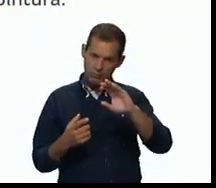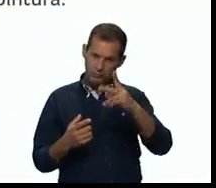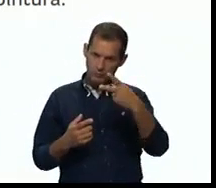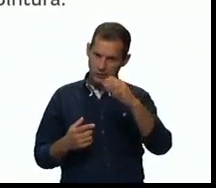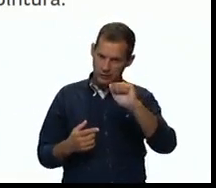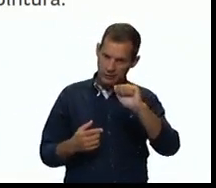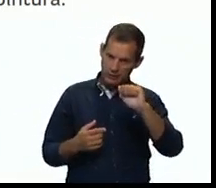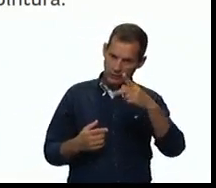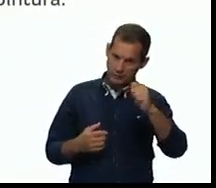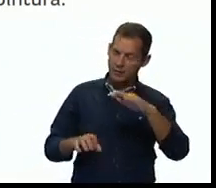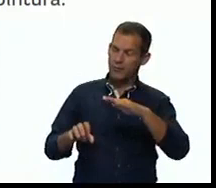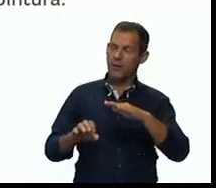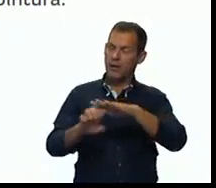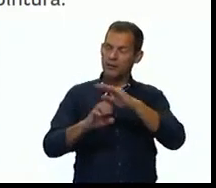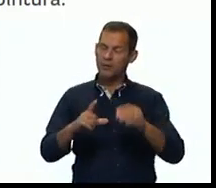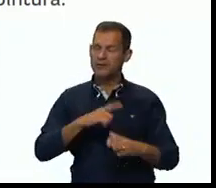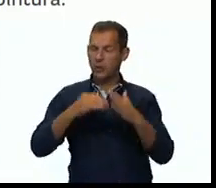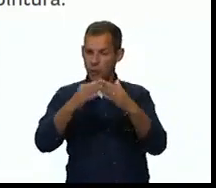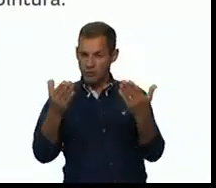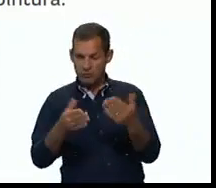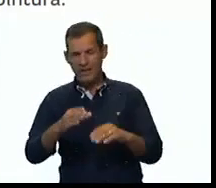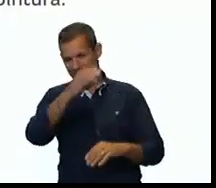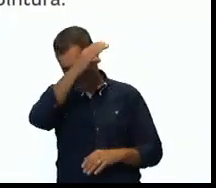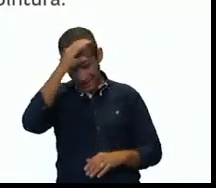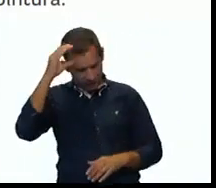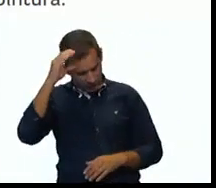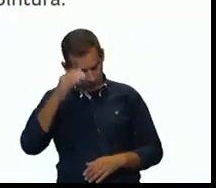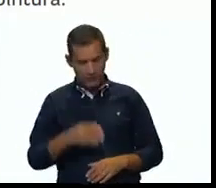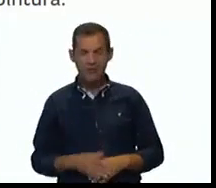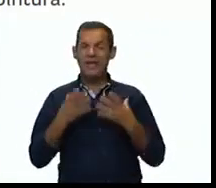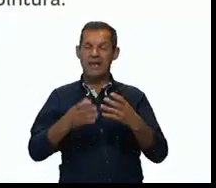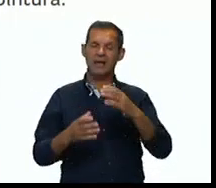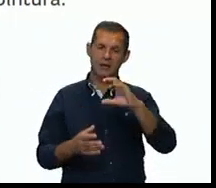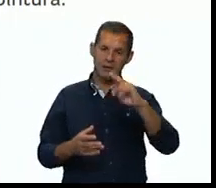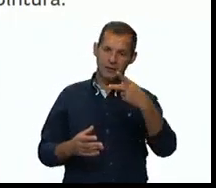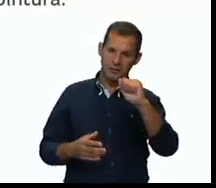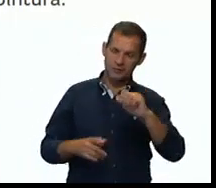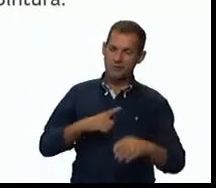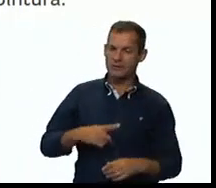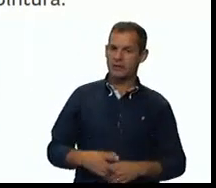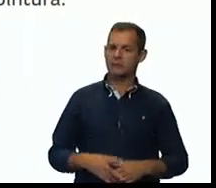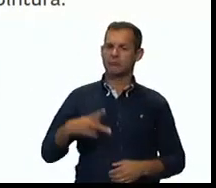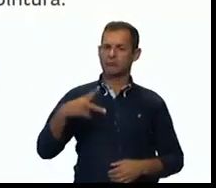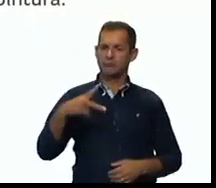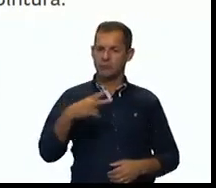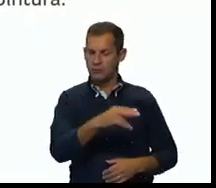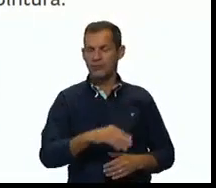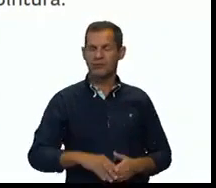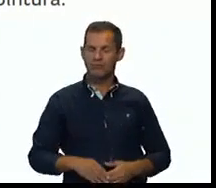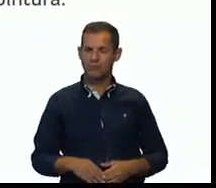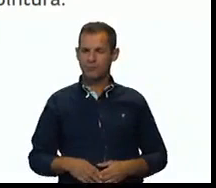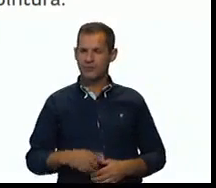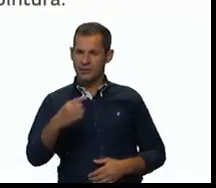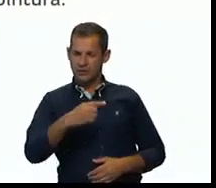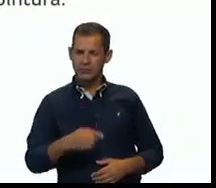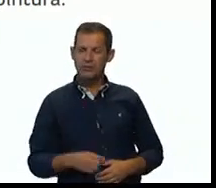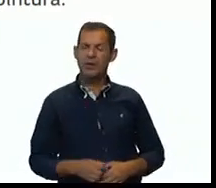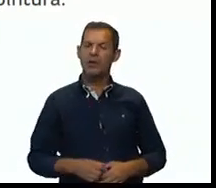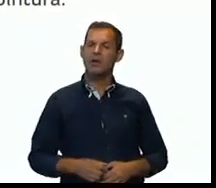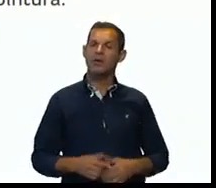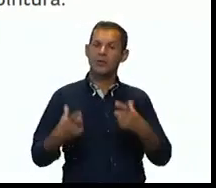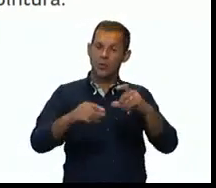agora, a empresa recebeu uma encomenda na qual o cliente ele deseja que a chapa ela receba um corte, reduzindo, assim, a área de